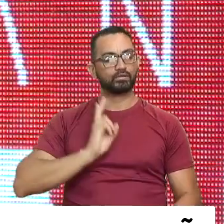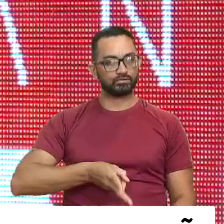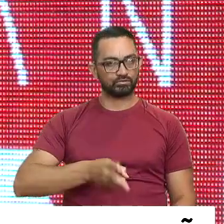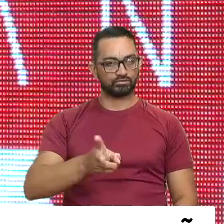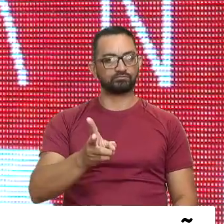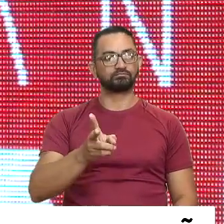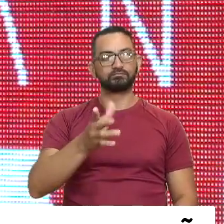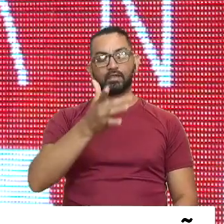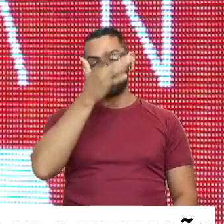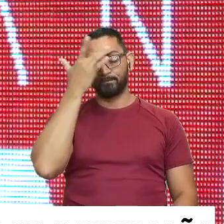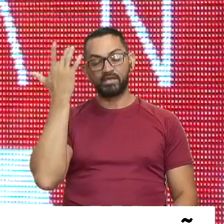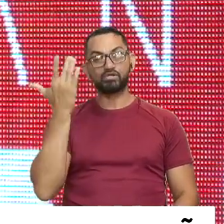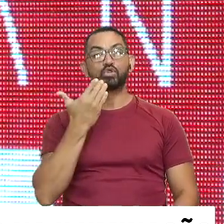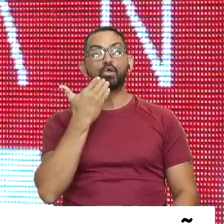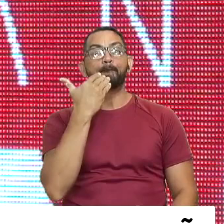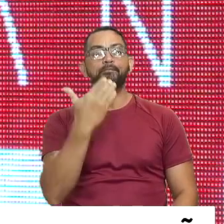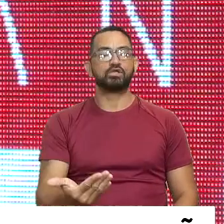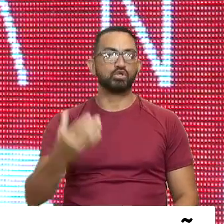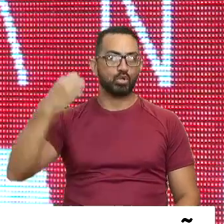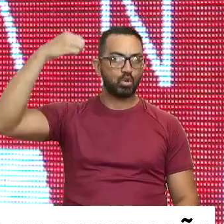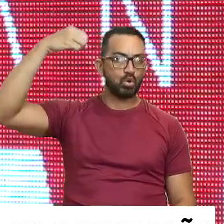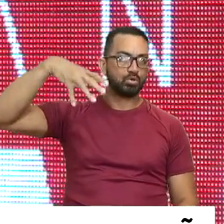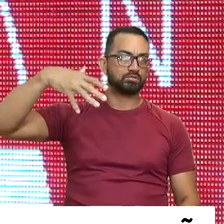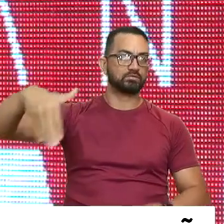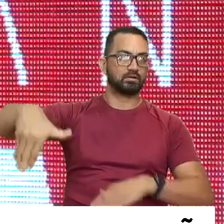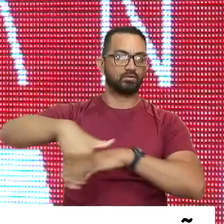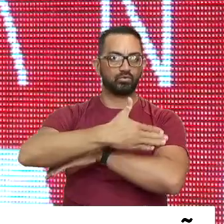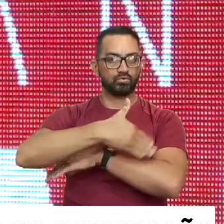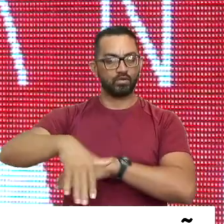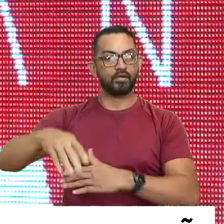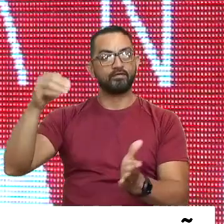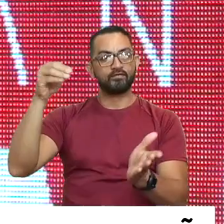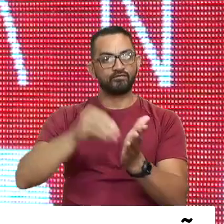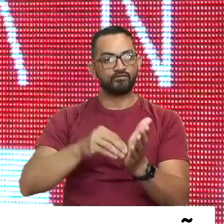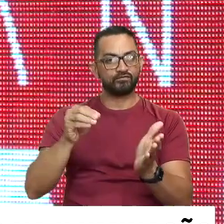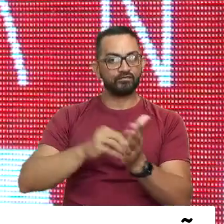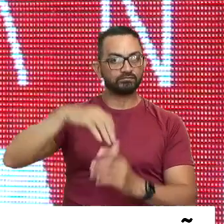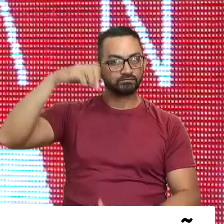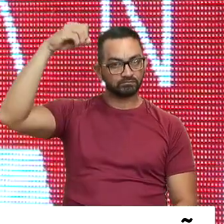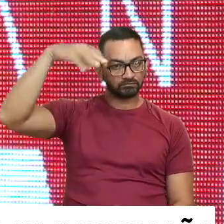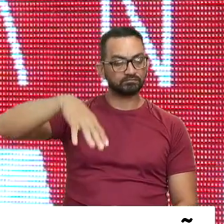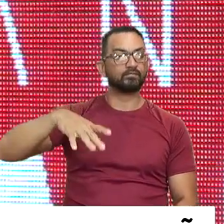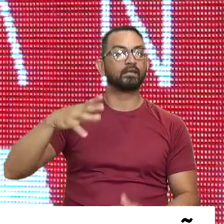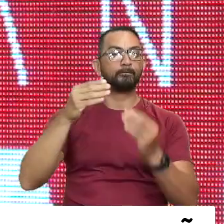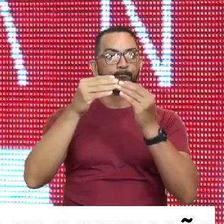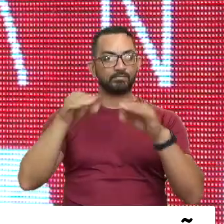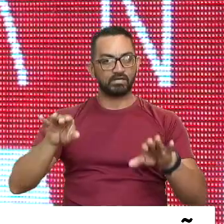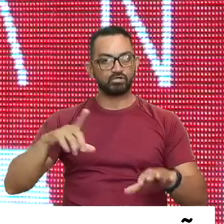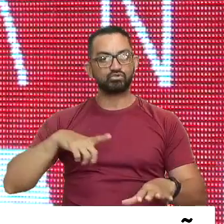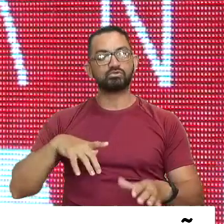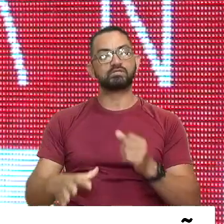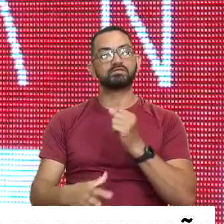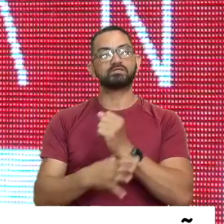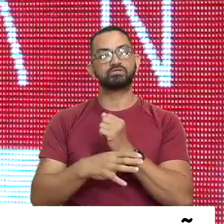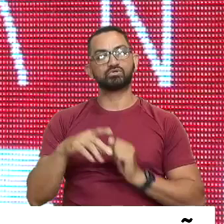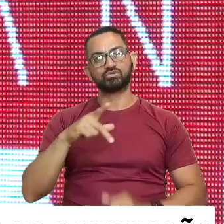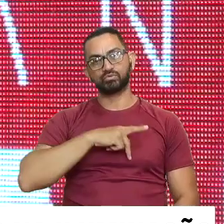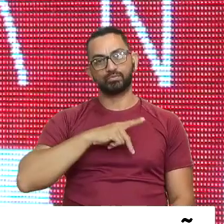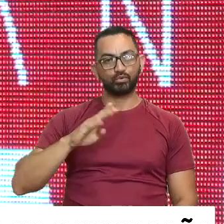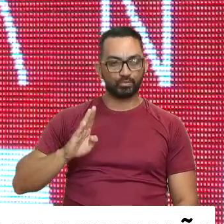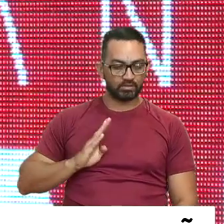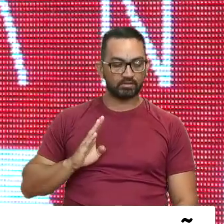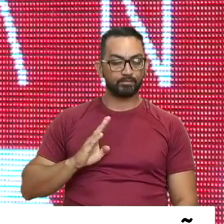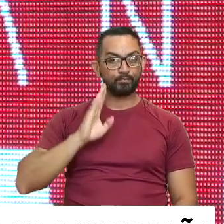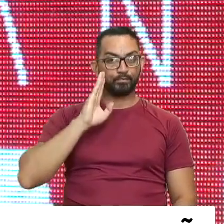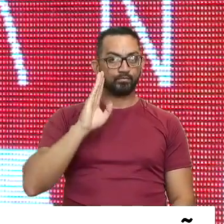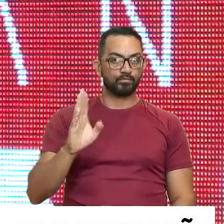o problema continua e o povo clama por iluminação pública. Falta de iluminação prejudica na segurança